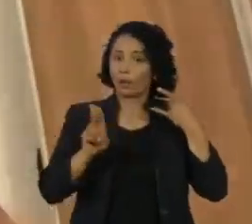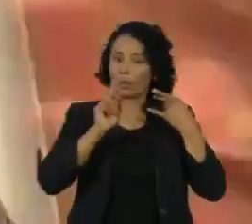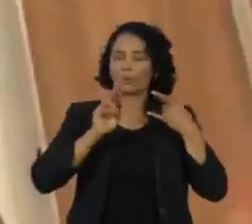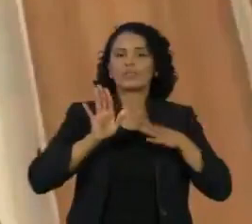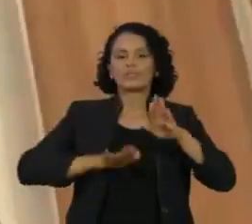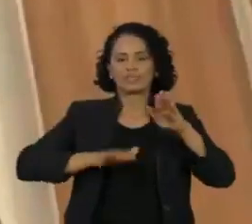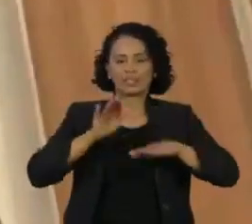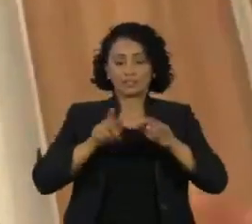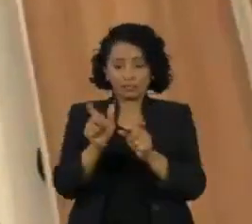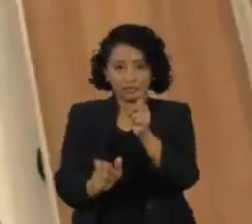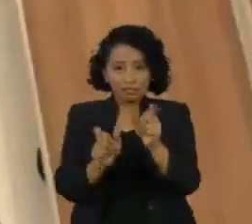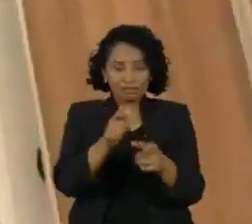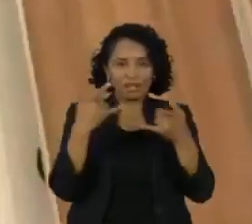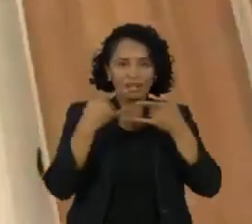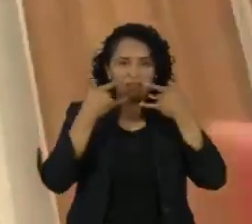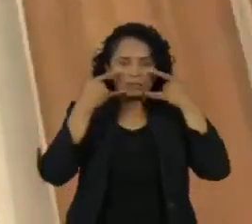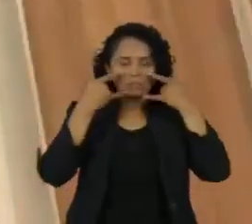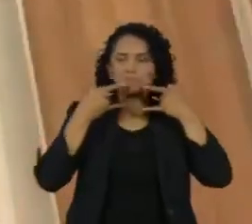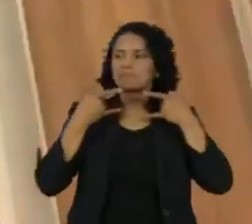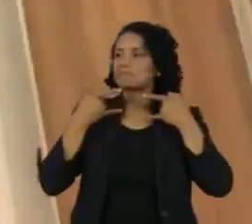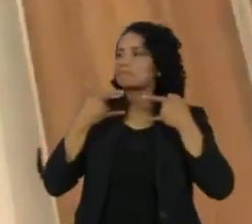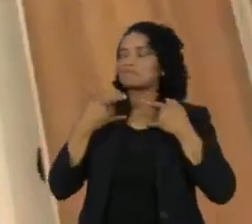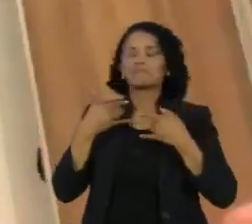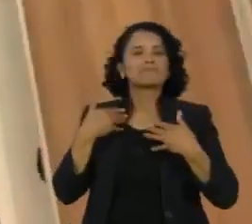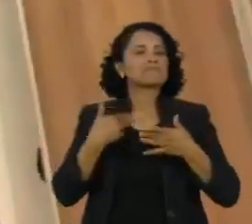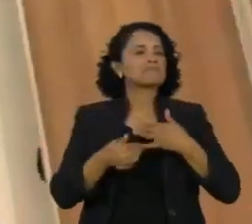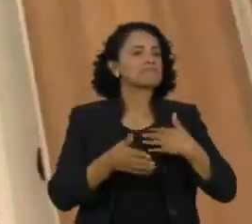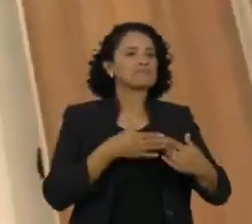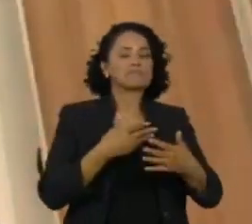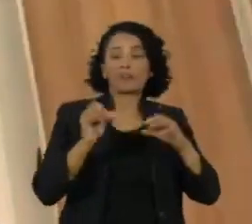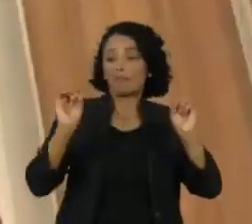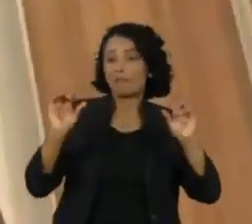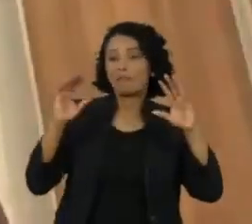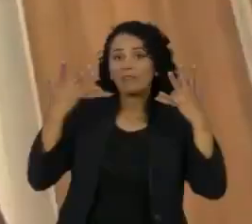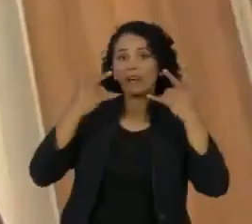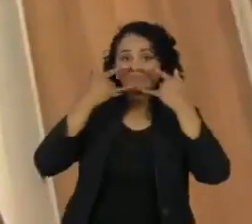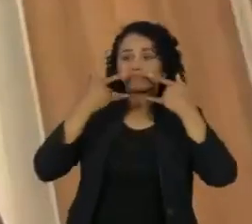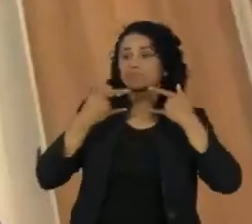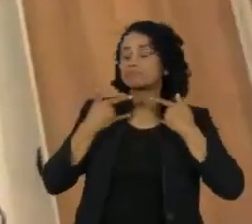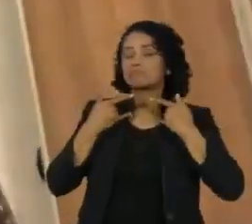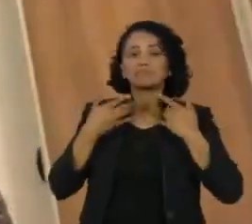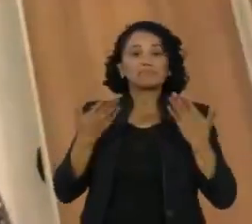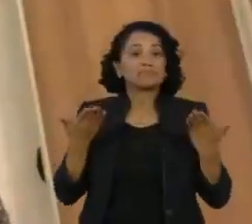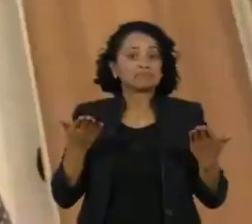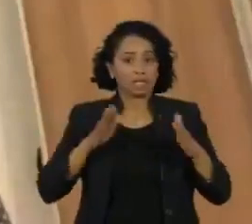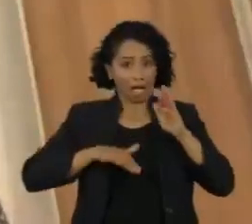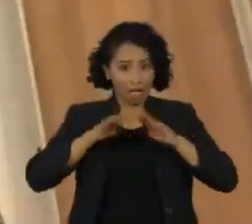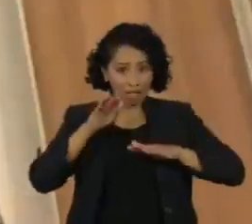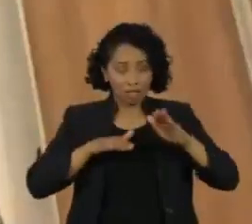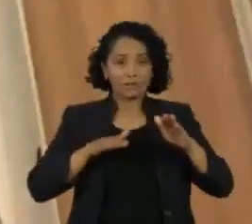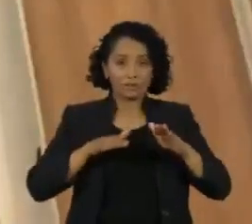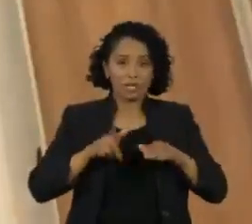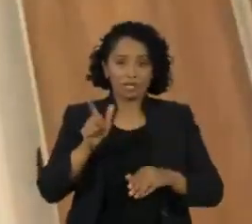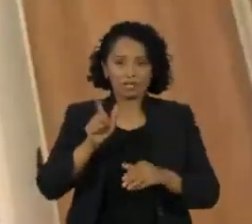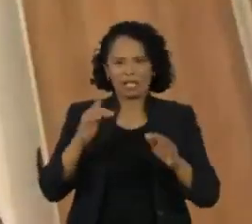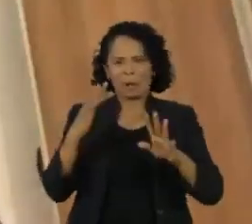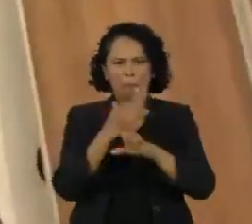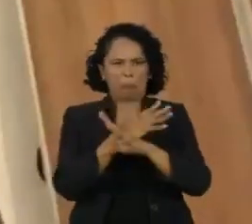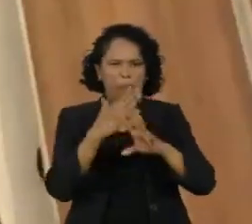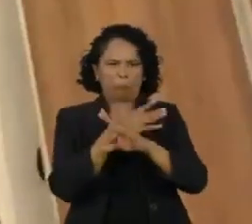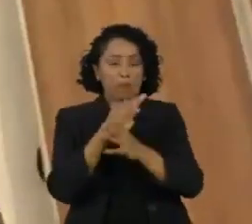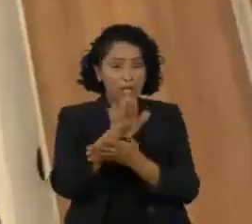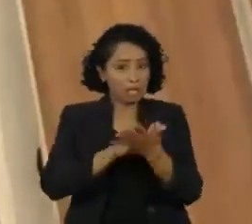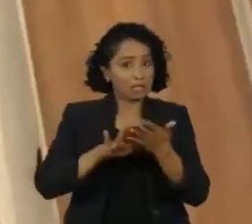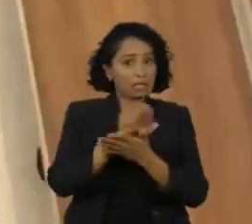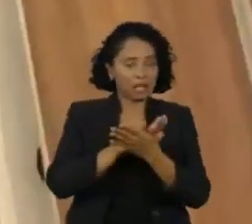Então, em ambientes abertos ou em eventos, então a gente vê que mesmo quando não está muito aglomerado, existe